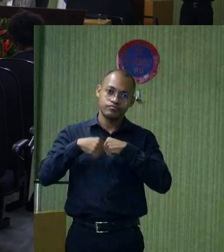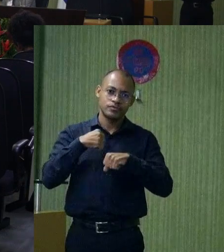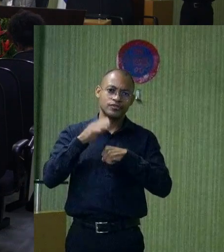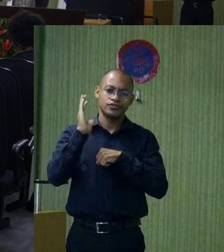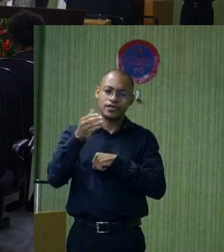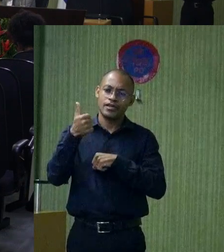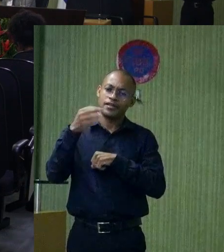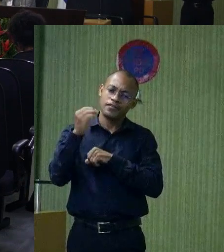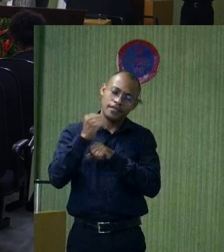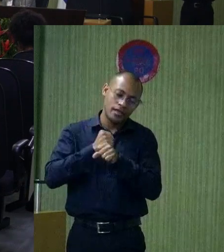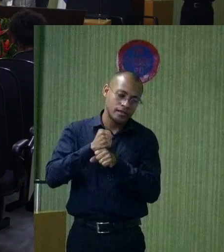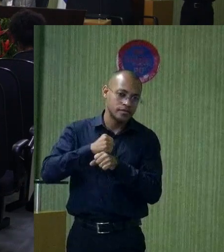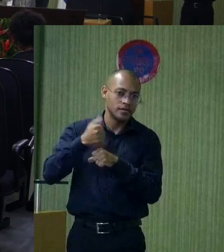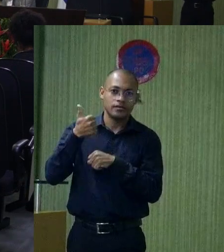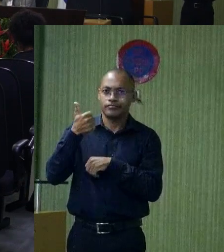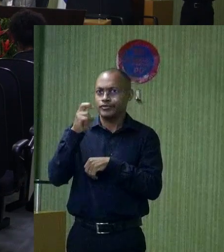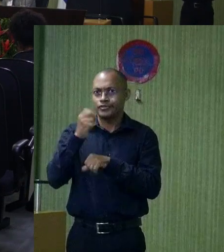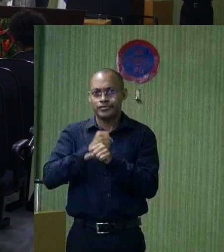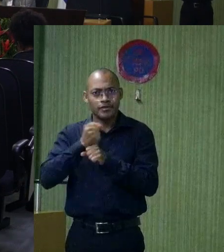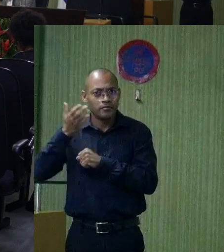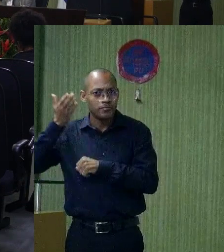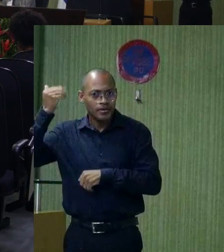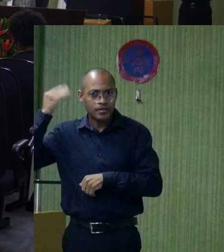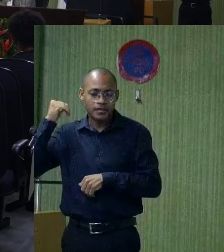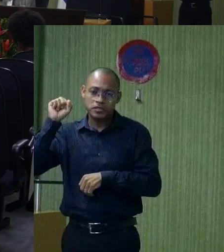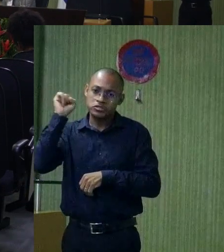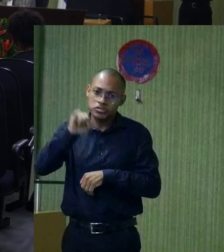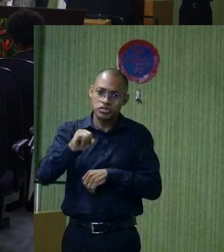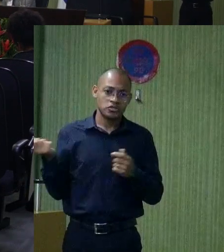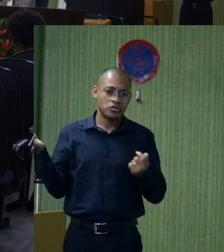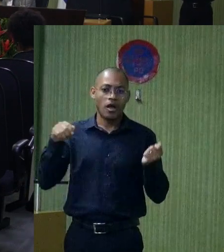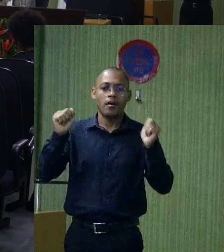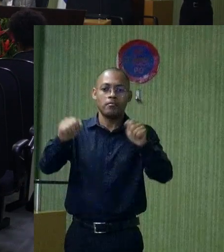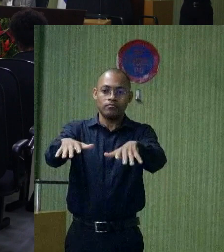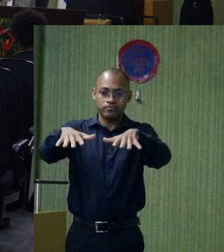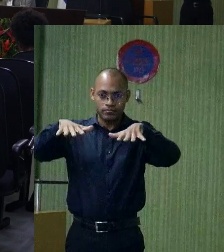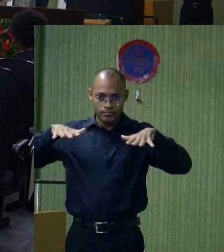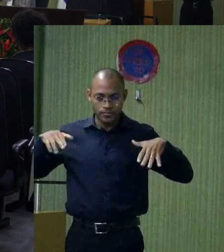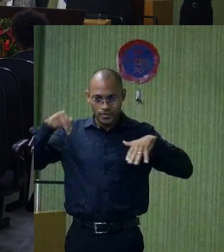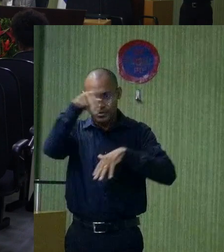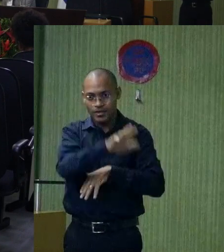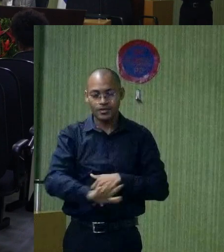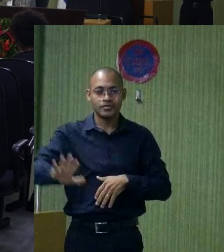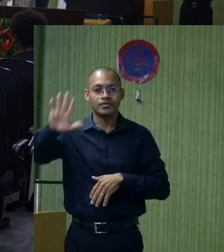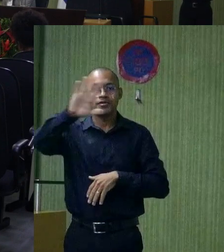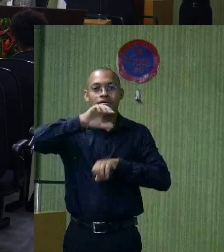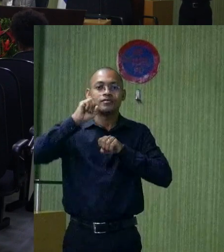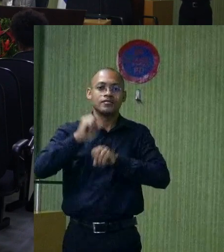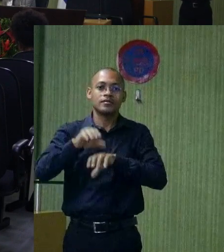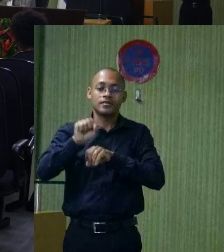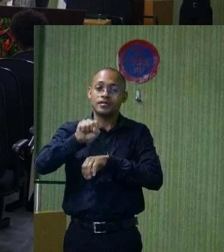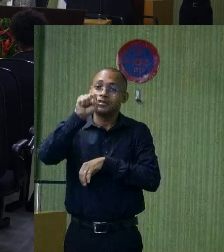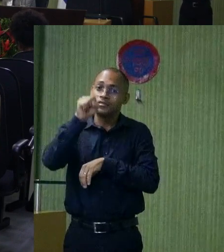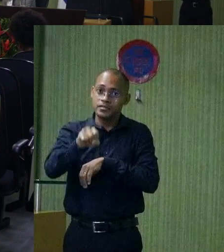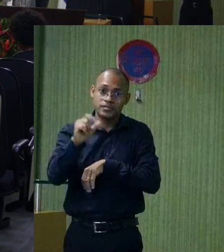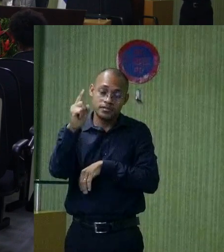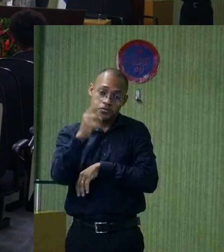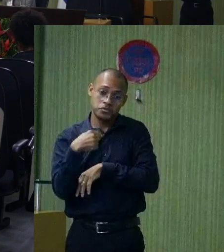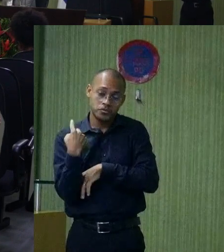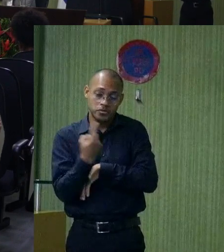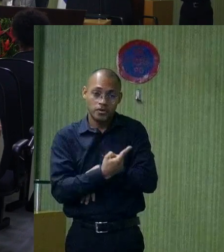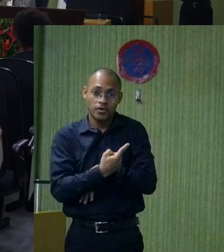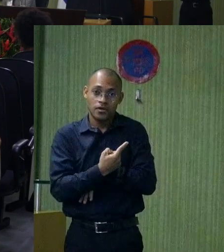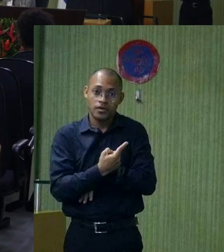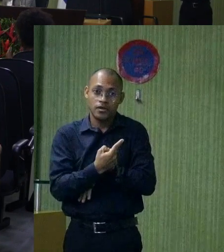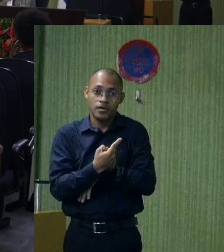há 15 anos se nós iríamos para uma conferência nacional de educação e se iríamos